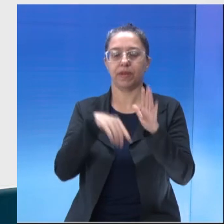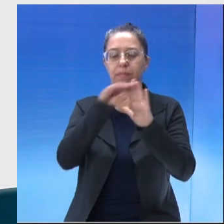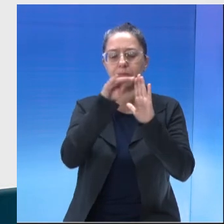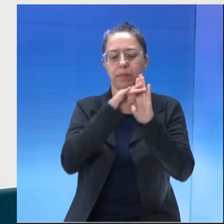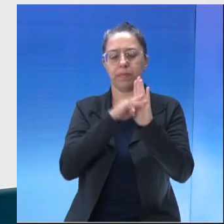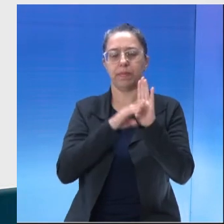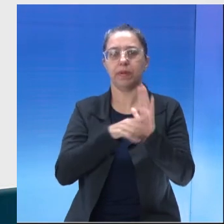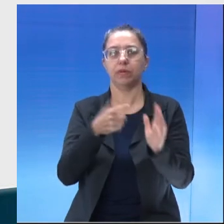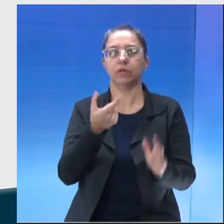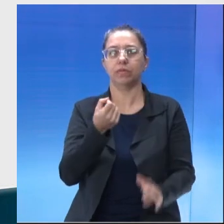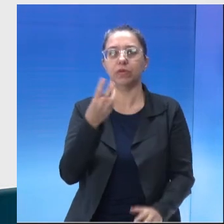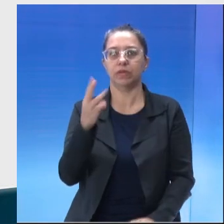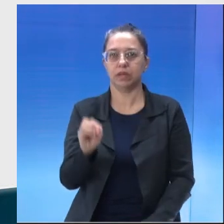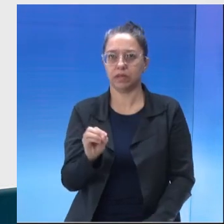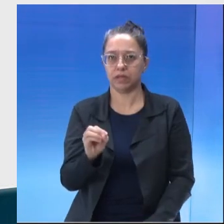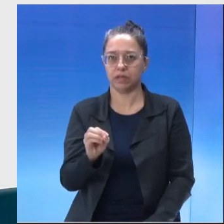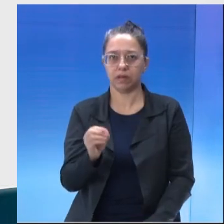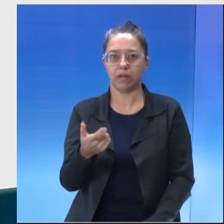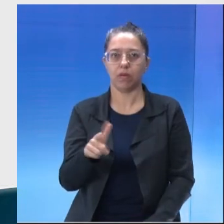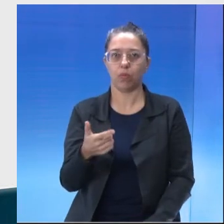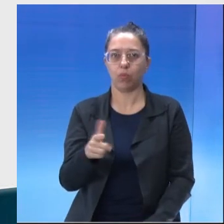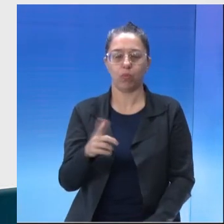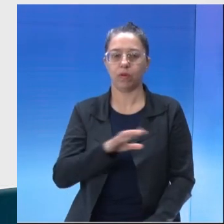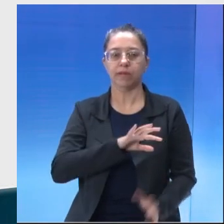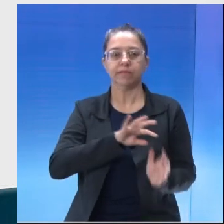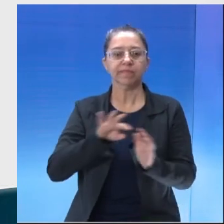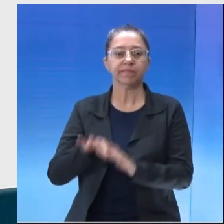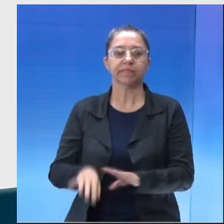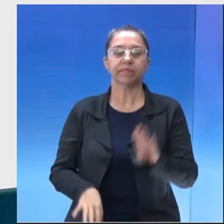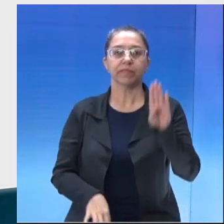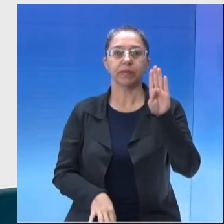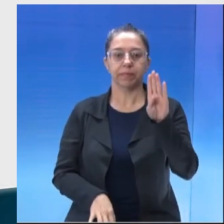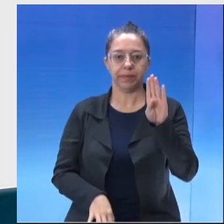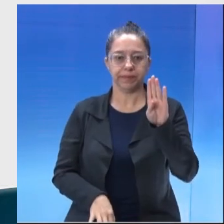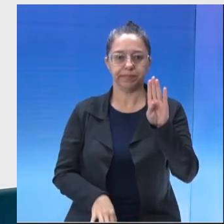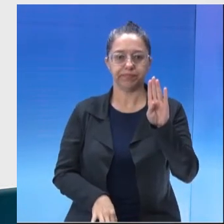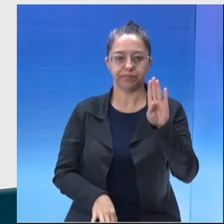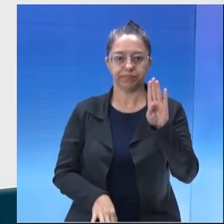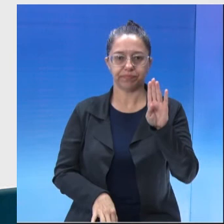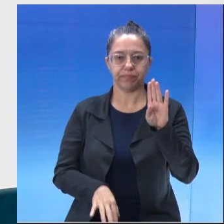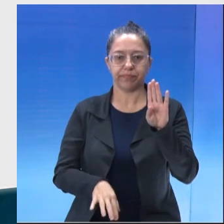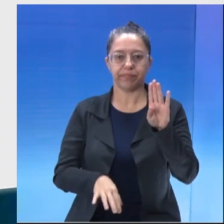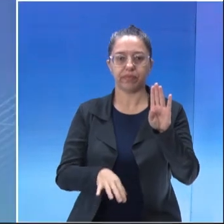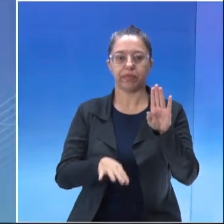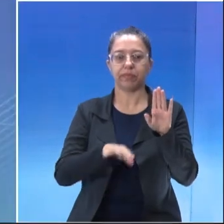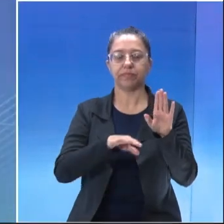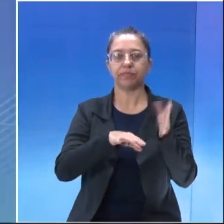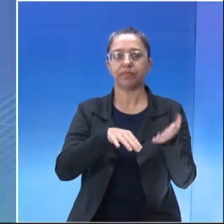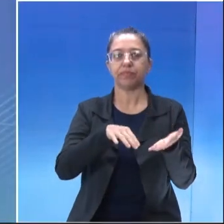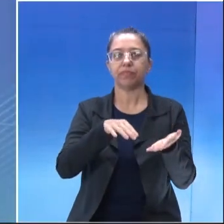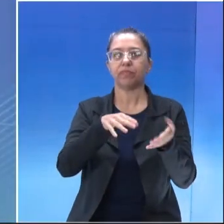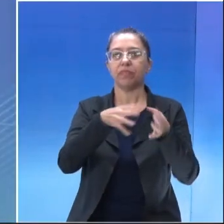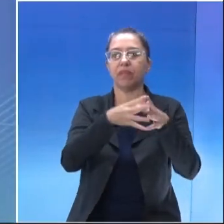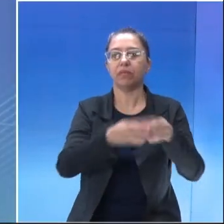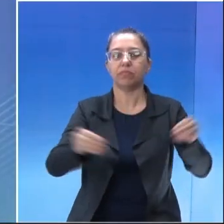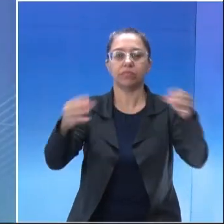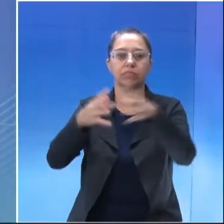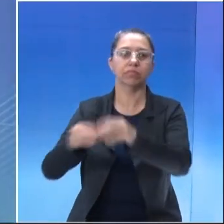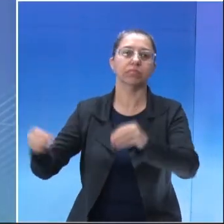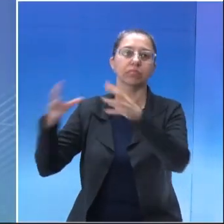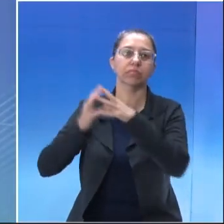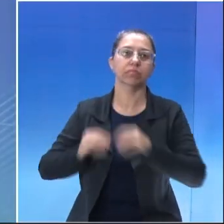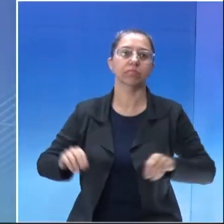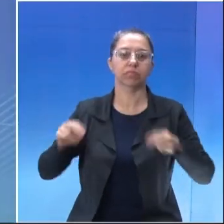Não fala inclusão de todos. B. Extinção da intolerância entre os indivíduos? Por mais que a gente entende que